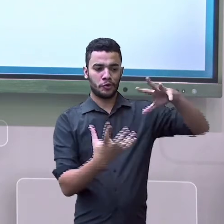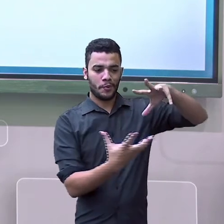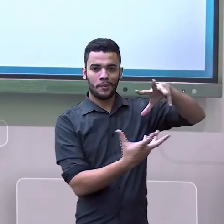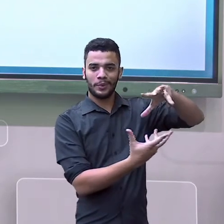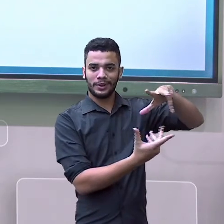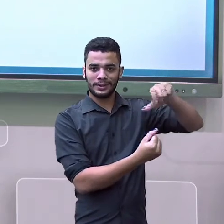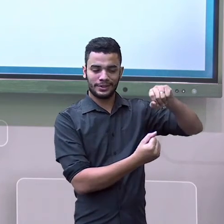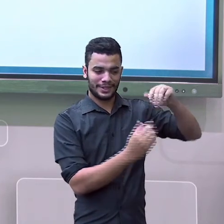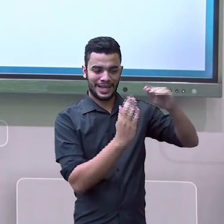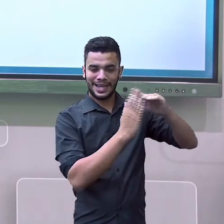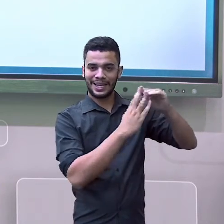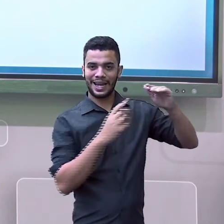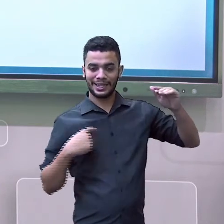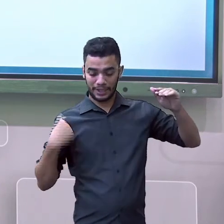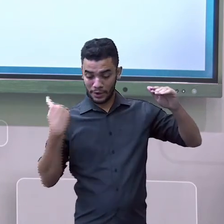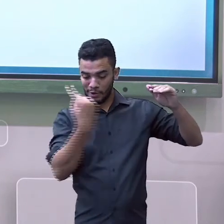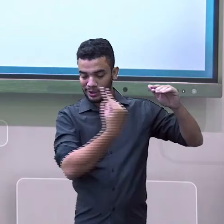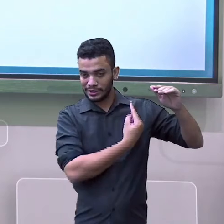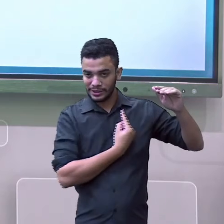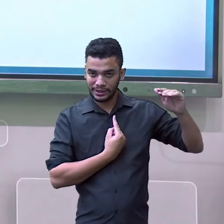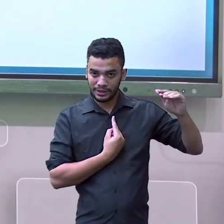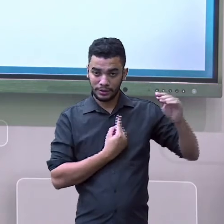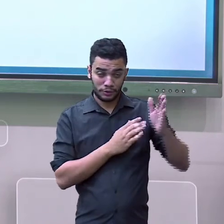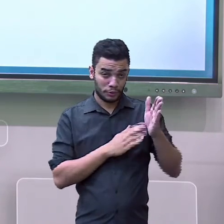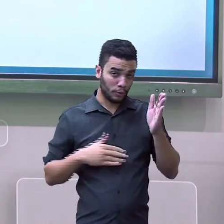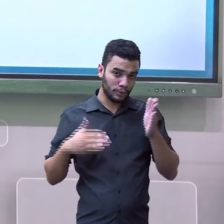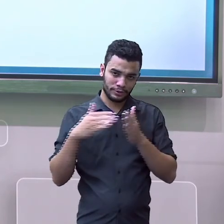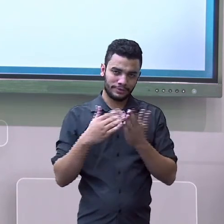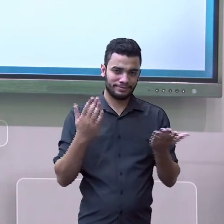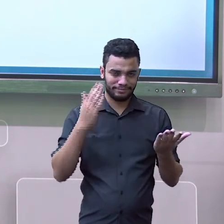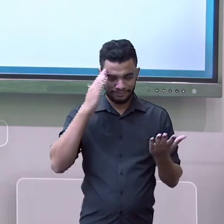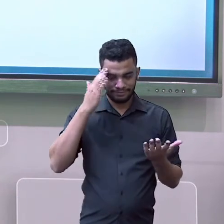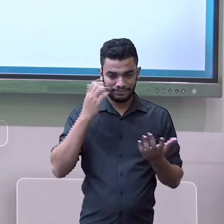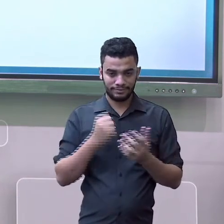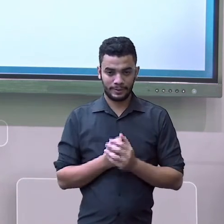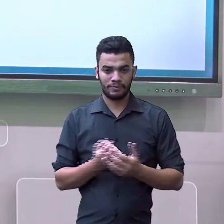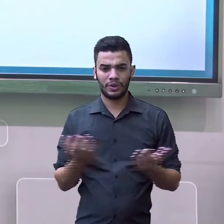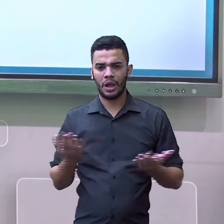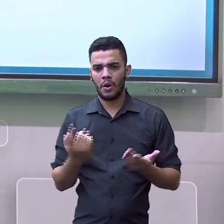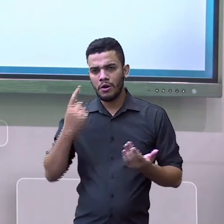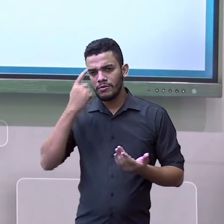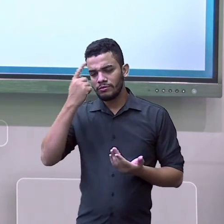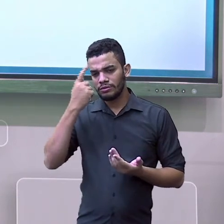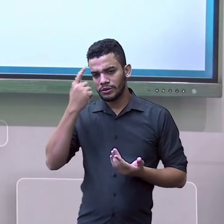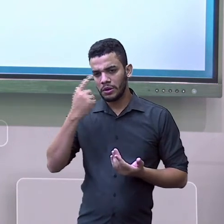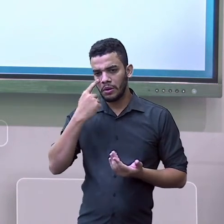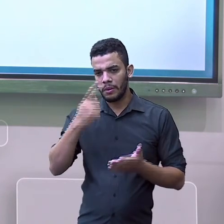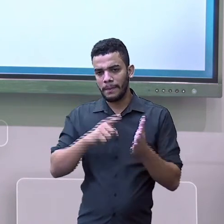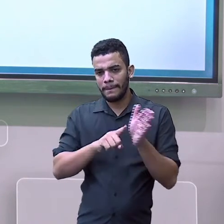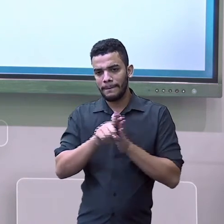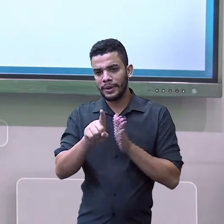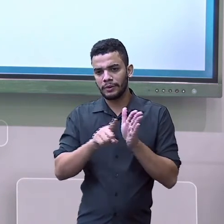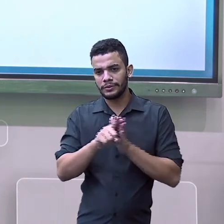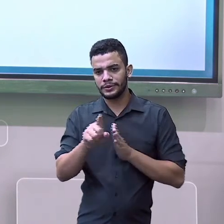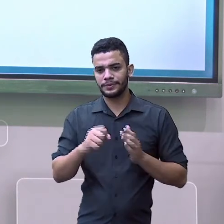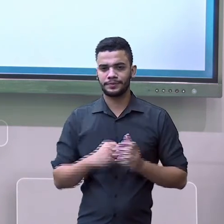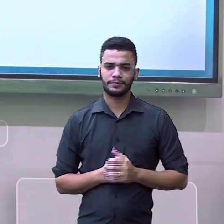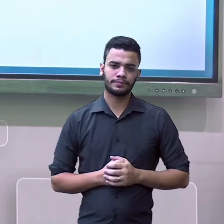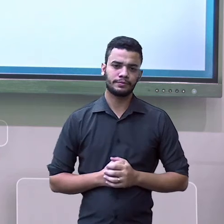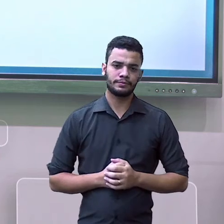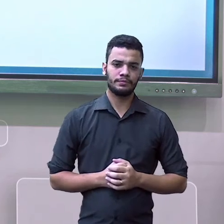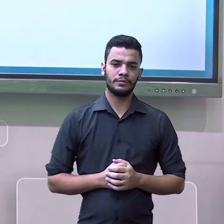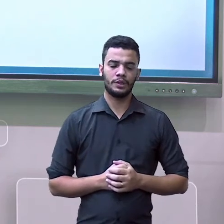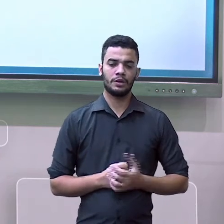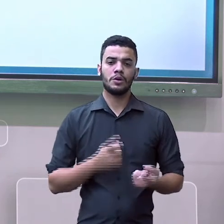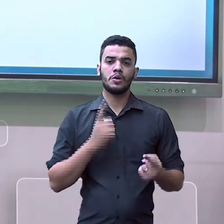biodiversidade. Mas afinal, vamos pensar neste questionamento aqui. O que tem levado